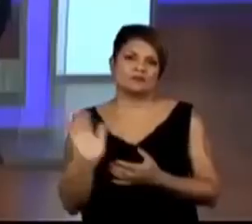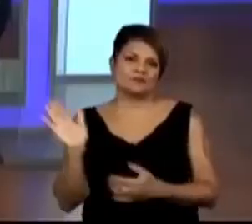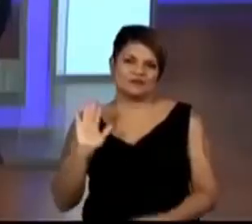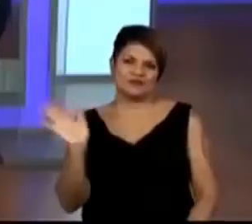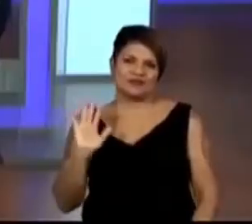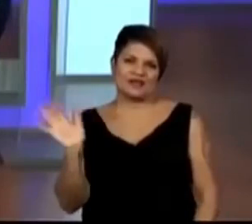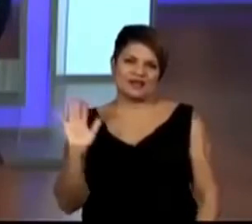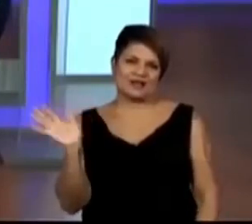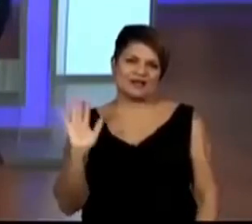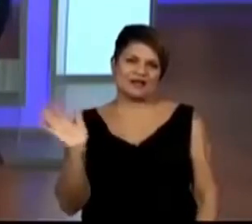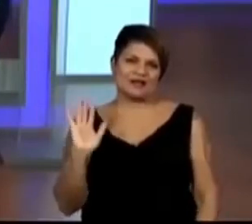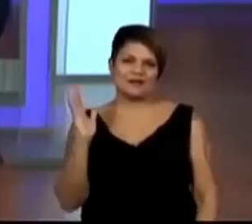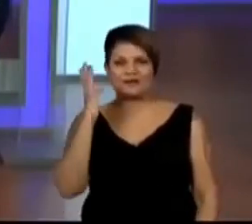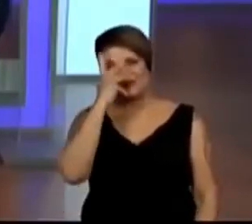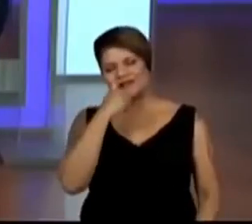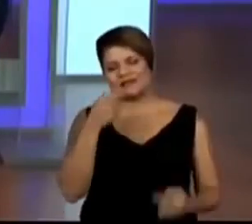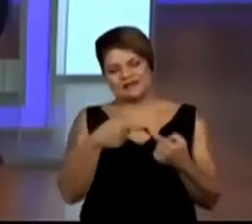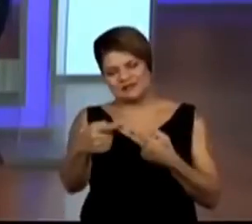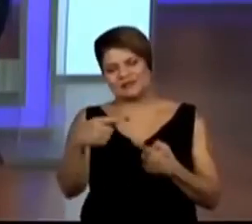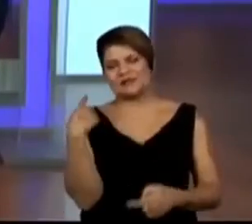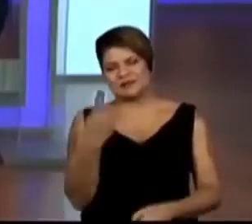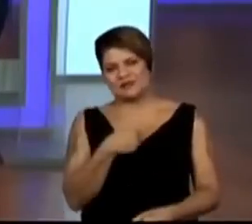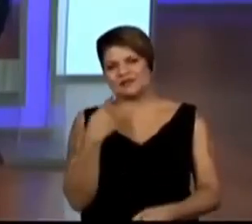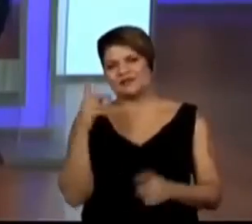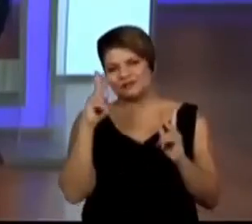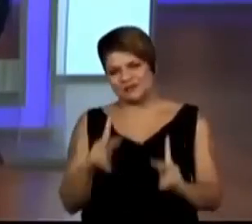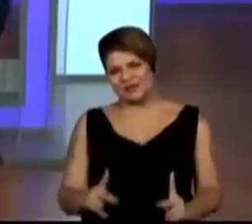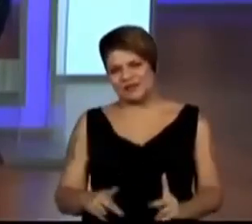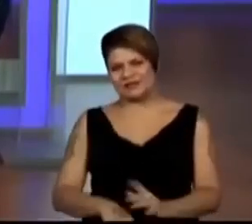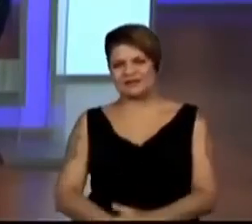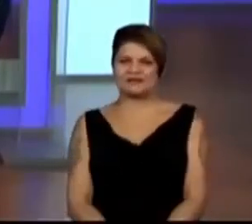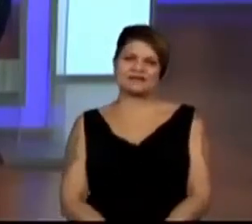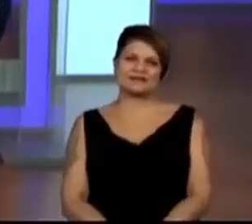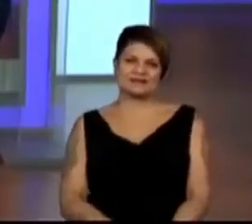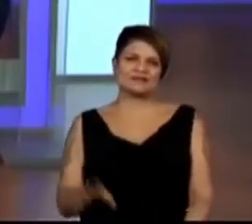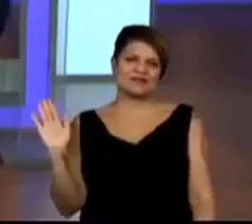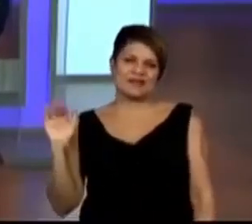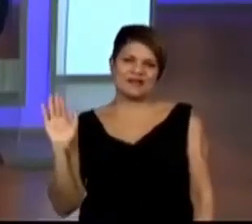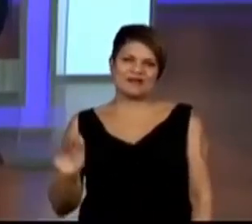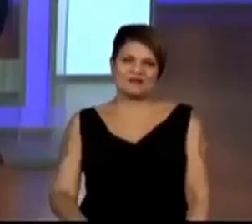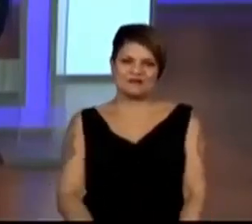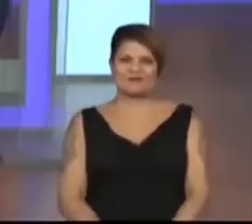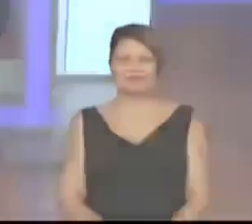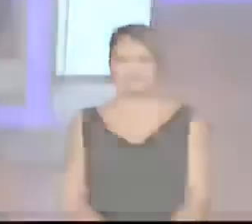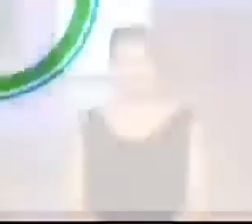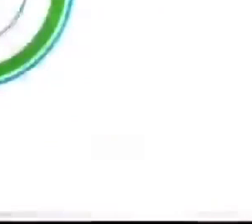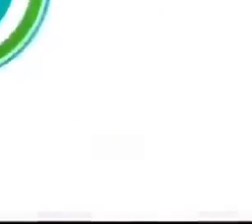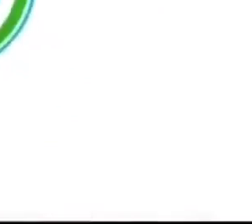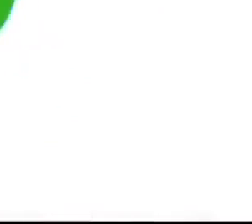Tchau, turminha. Uma linda semana para a gente, de muita paz. Até. Tchau, tchau, turminha. Tchau.